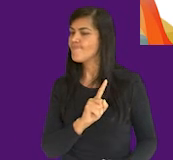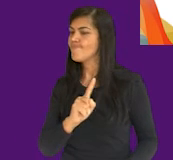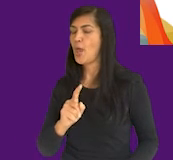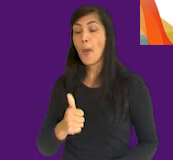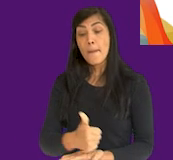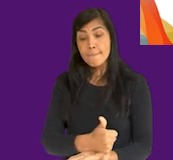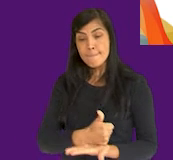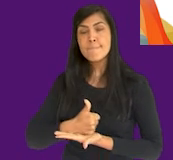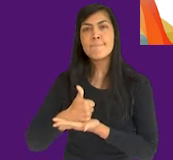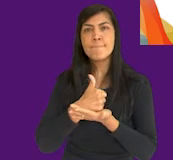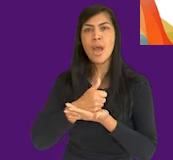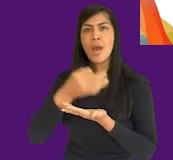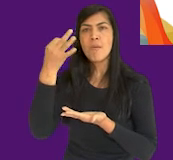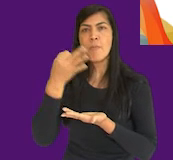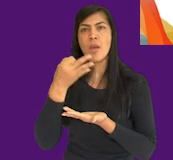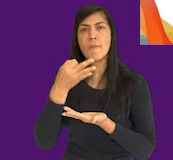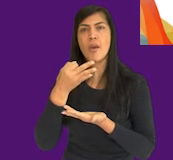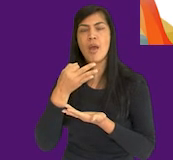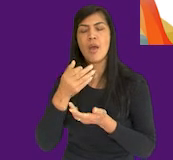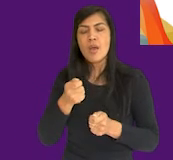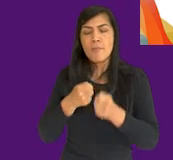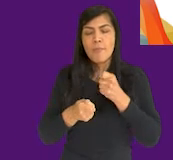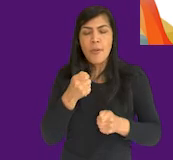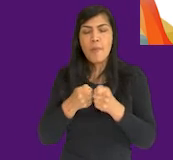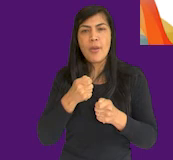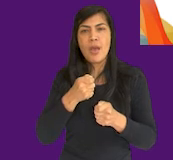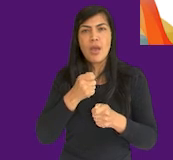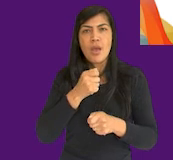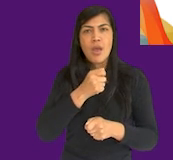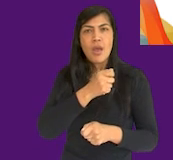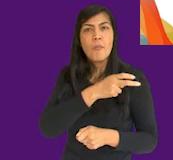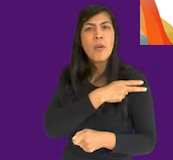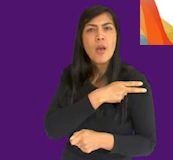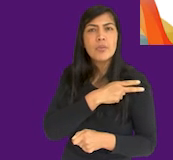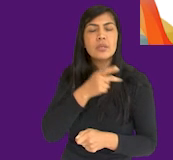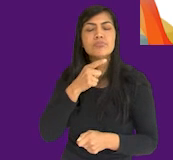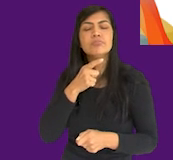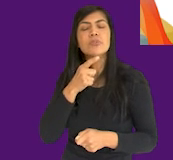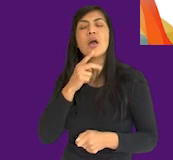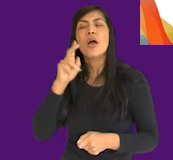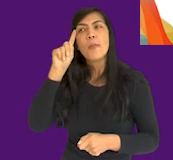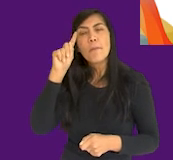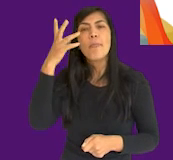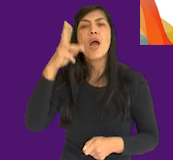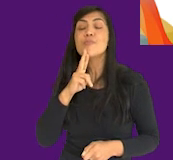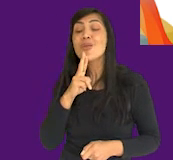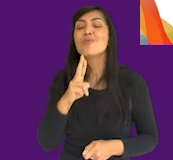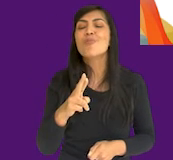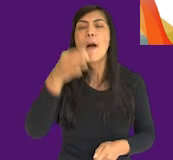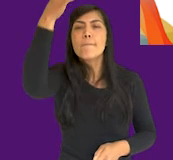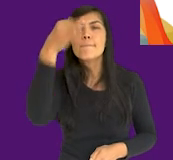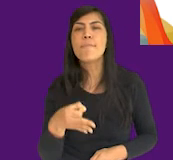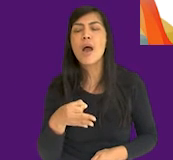inovação é um programa Bem estruturado para executivos senios tomarem suas decisões sobre o que fazer